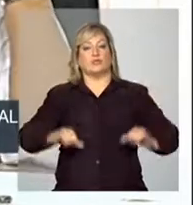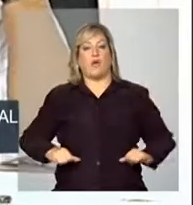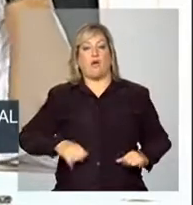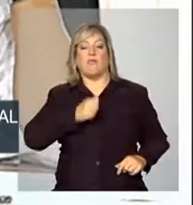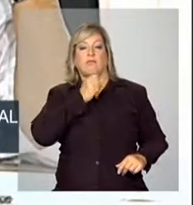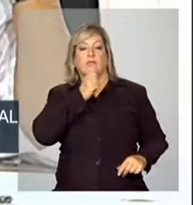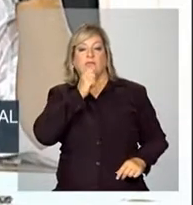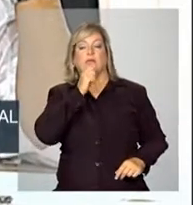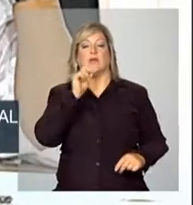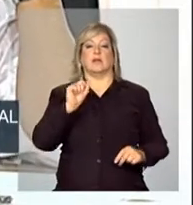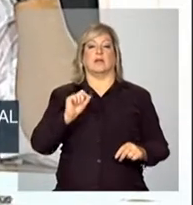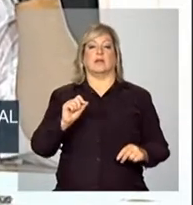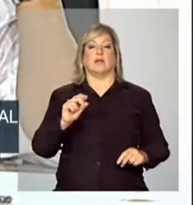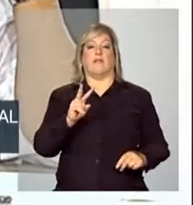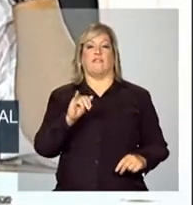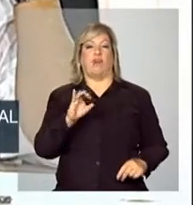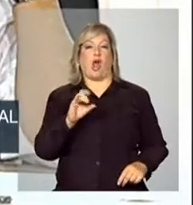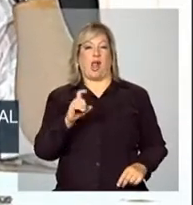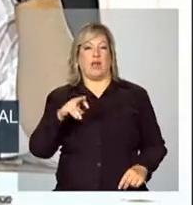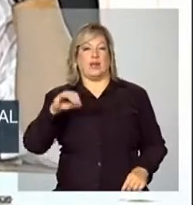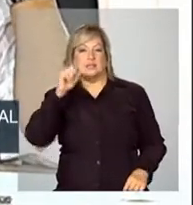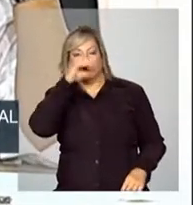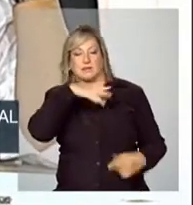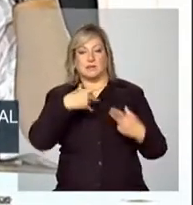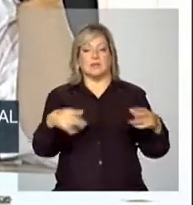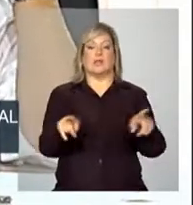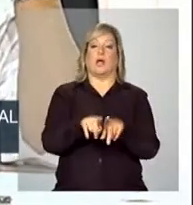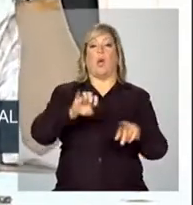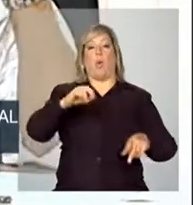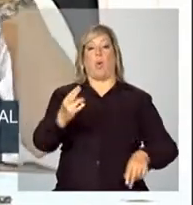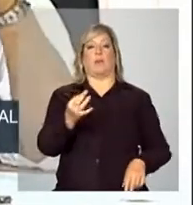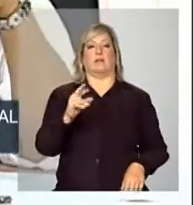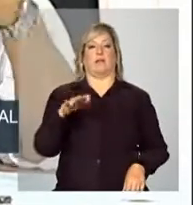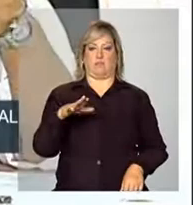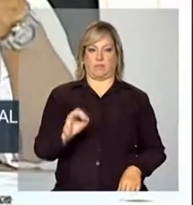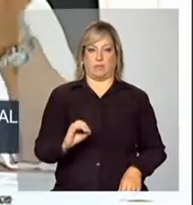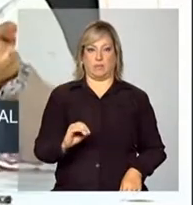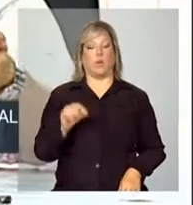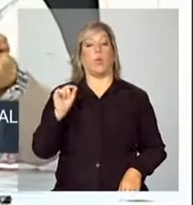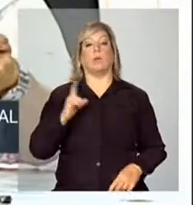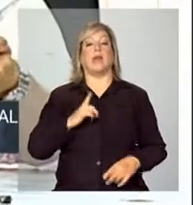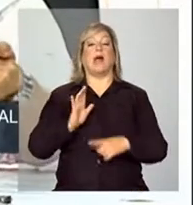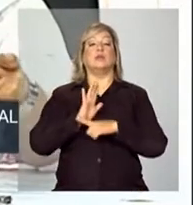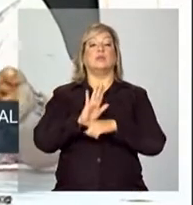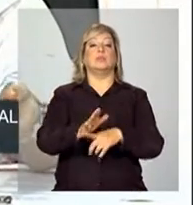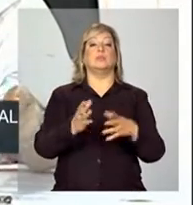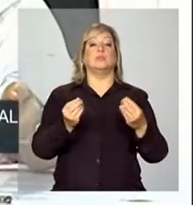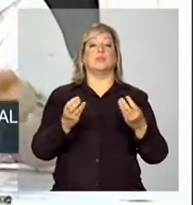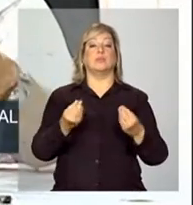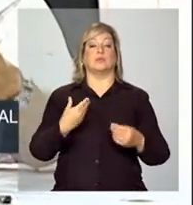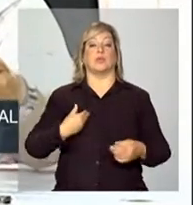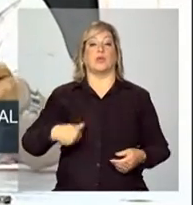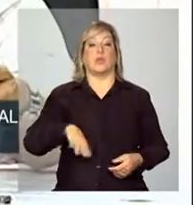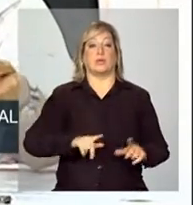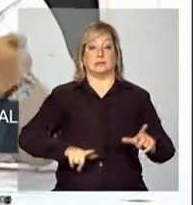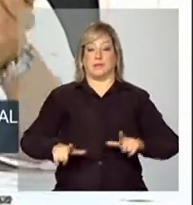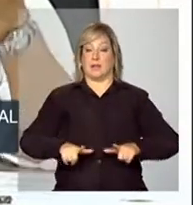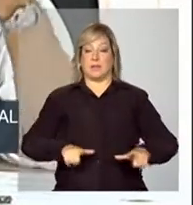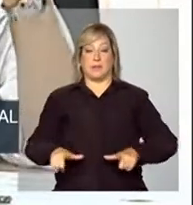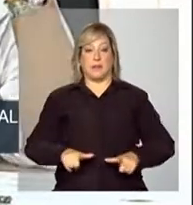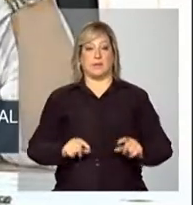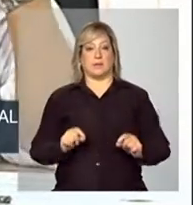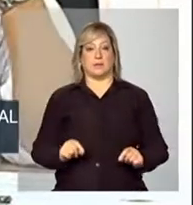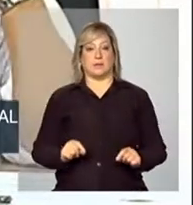e o que tem colaborado e contribuído muito para a nossa atuação